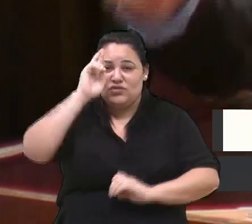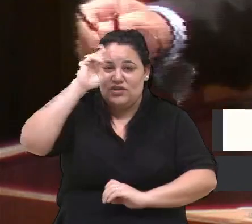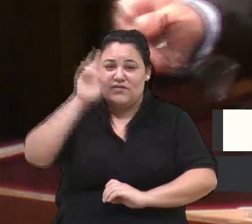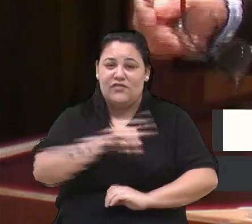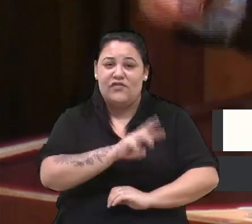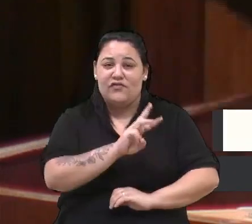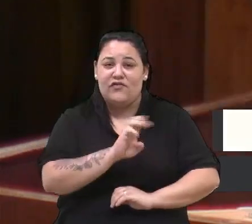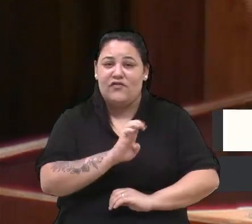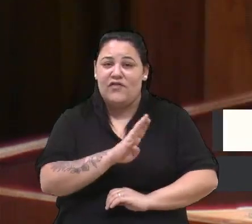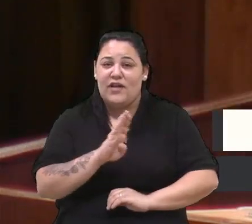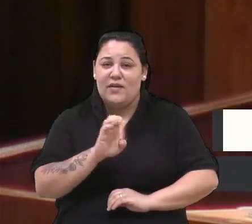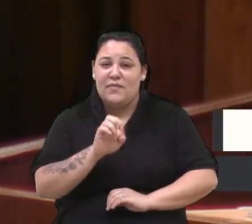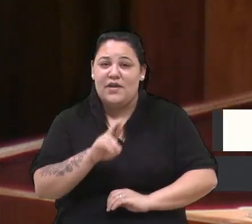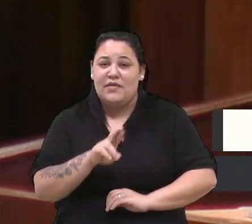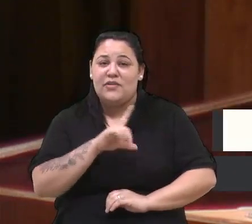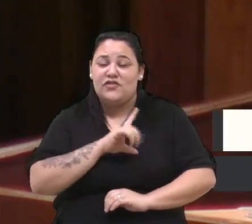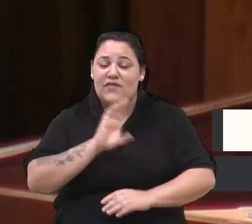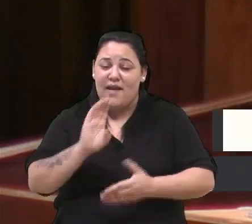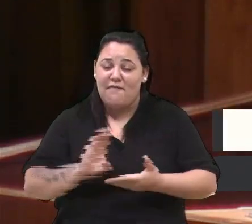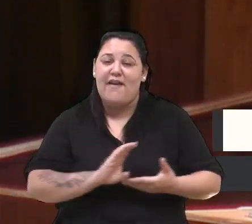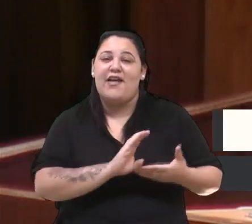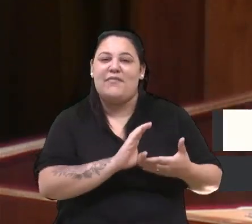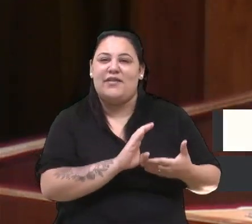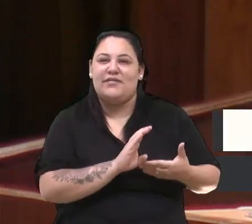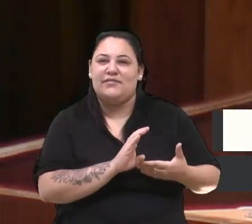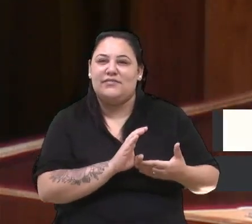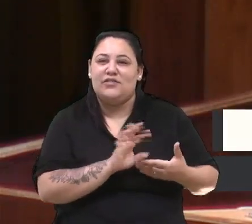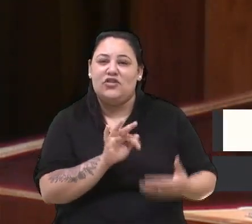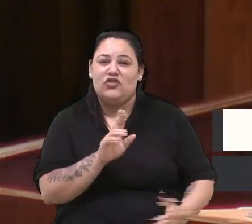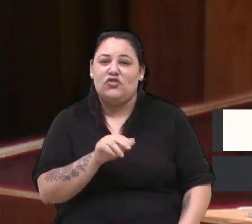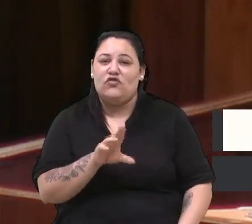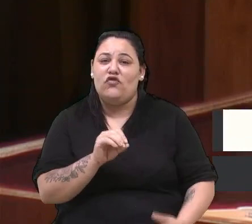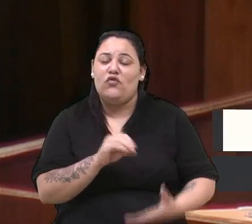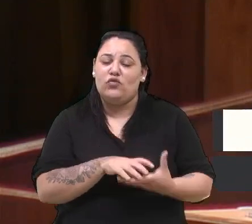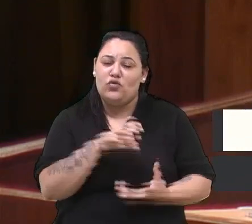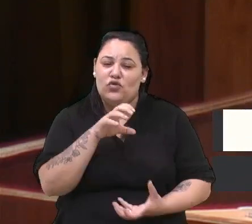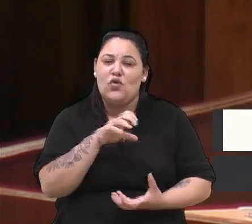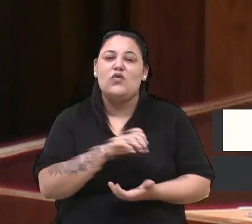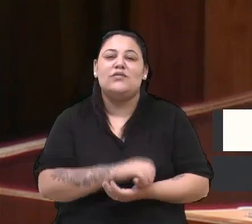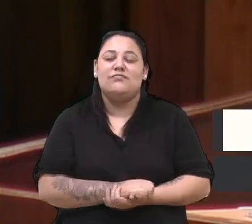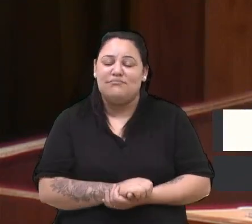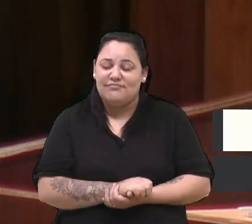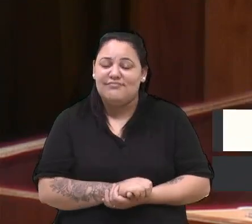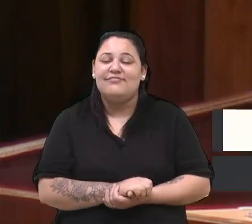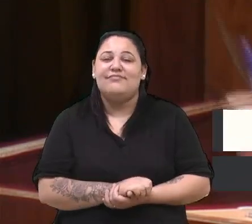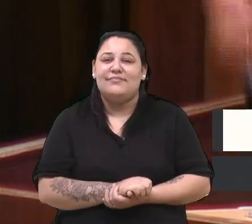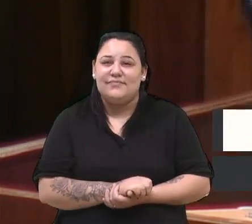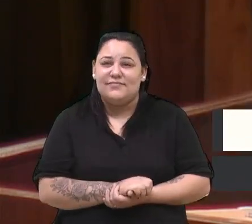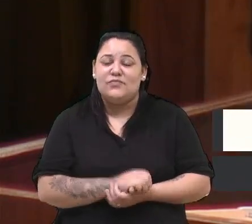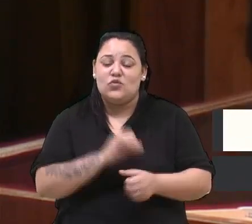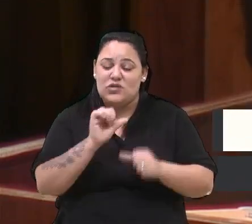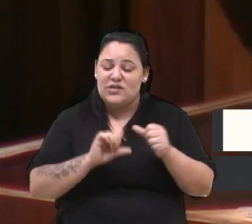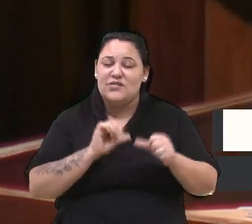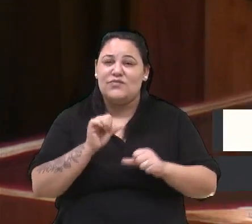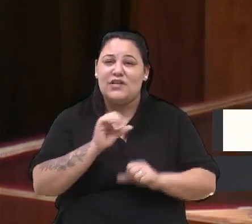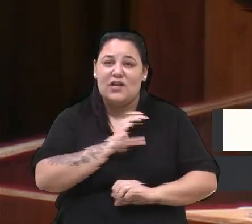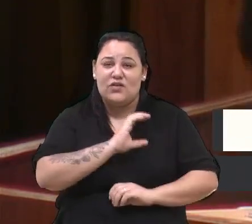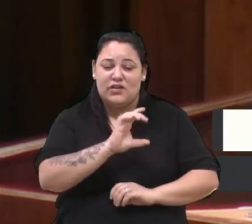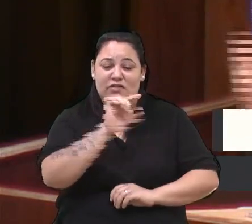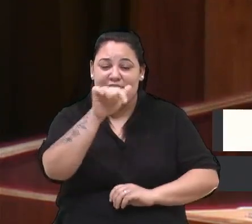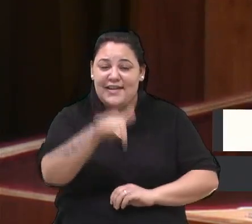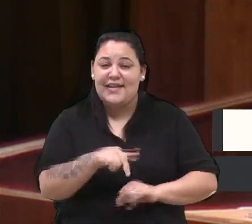que tivéssemos recursos do Fundo do Idoso, mudamos, está na coordenadoria aqui,